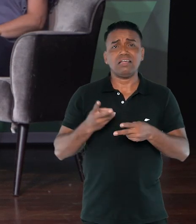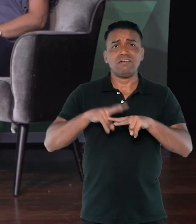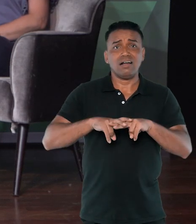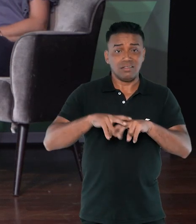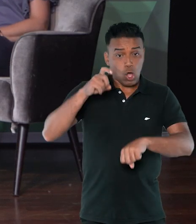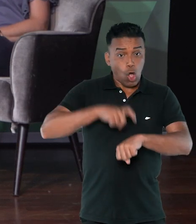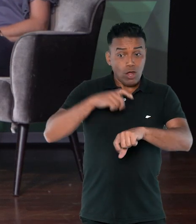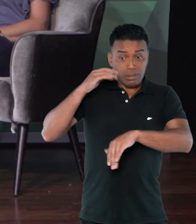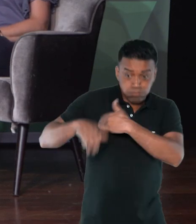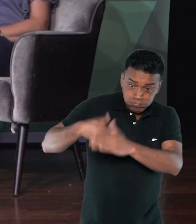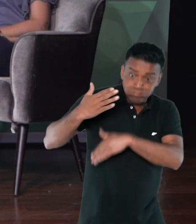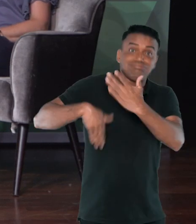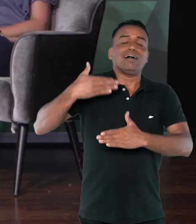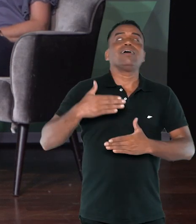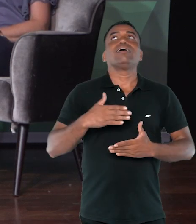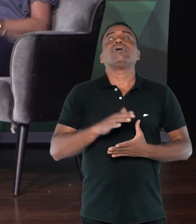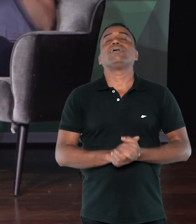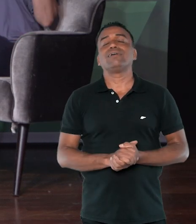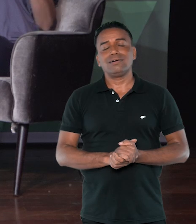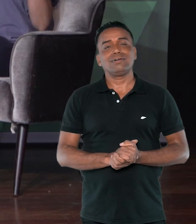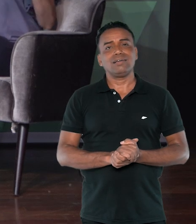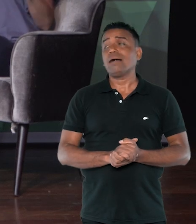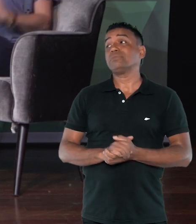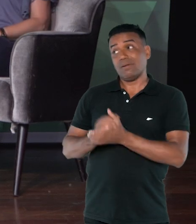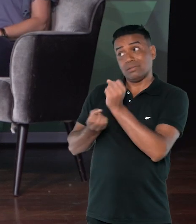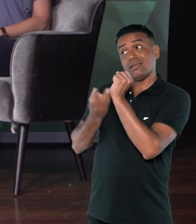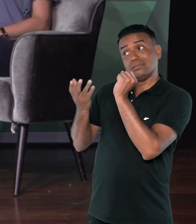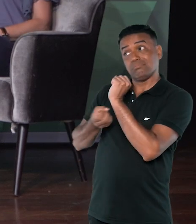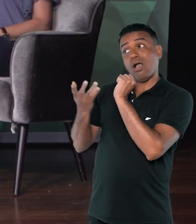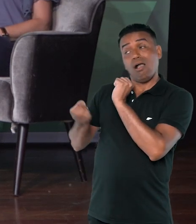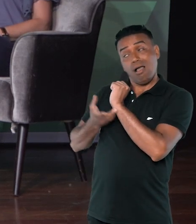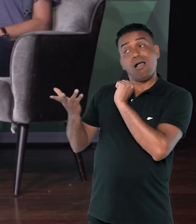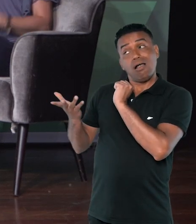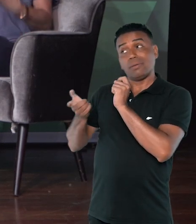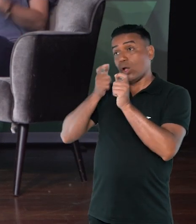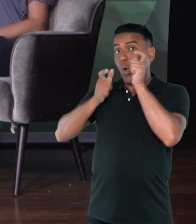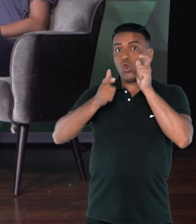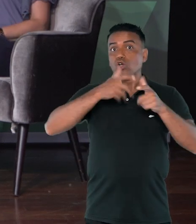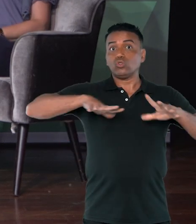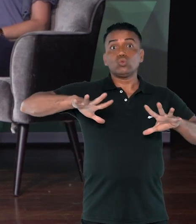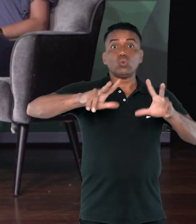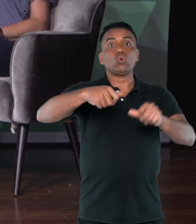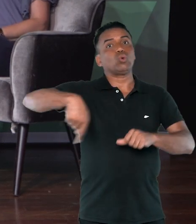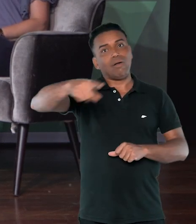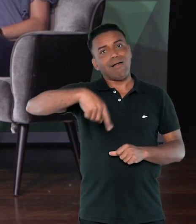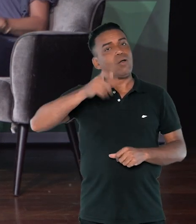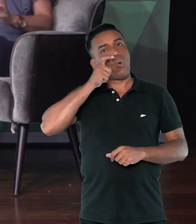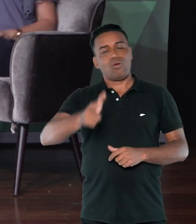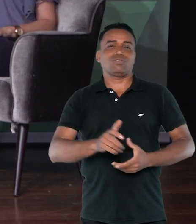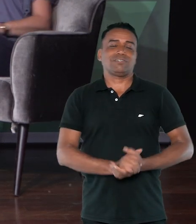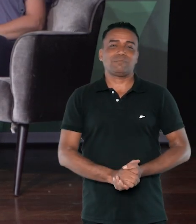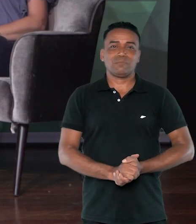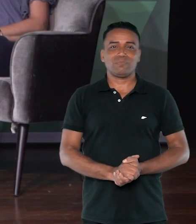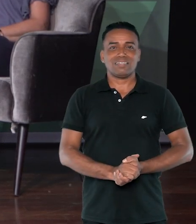Engraçado, o aneurisma é um dos casos mais comentados, assim, as pessoas ficam querendo saber, né? Assim, o que aconteceu depois, aí eu faço